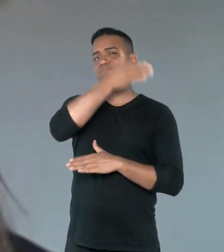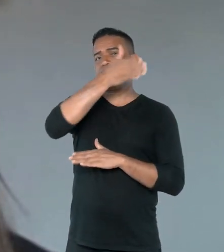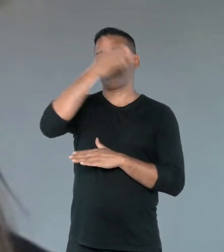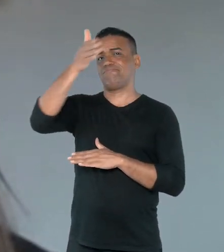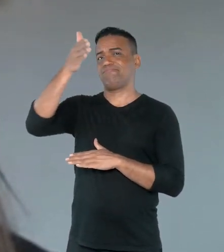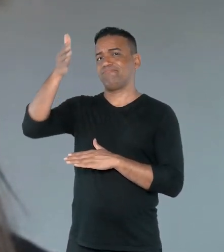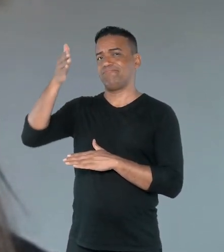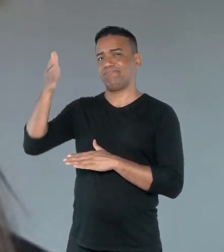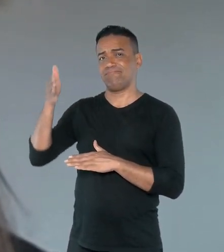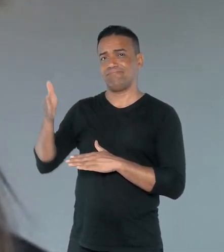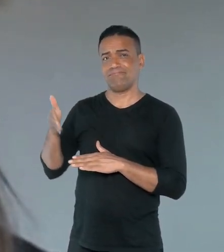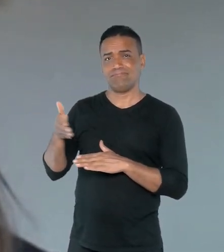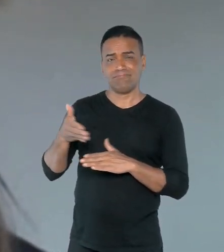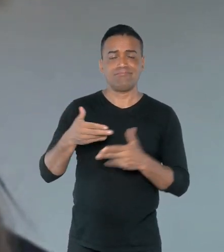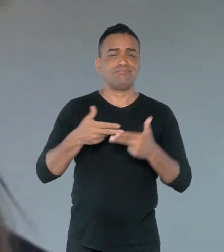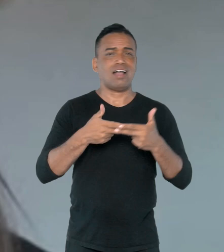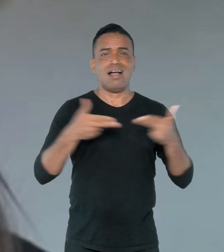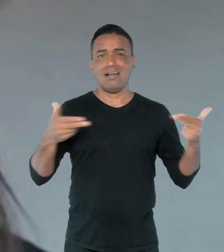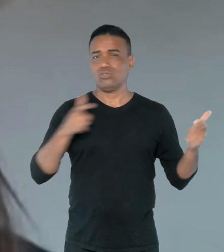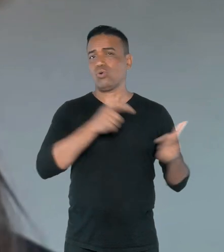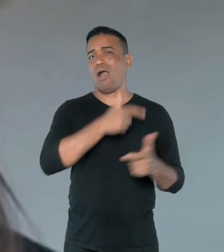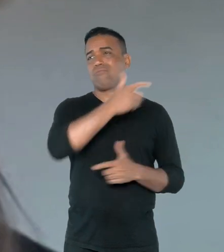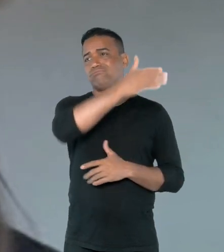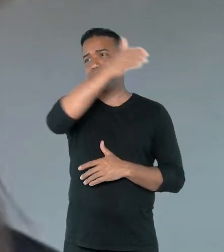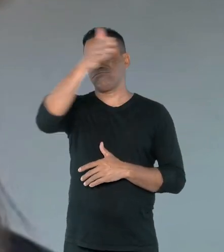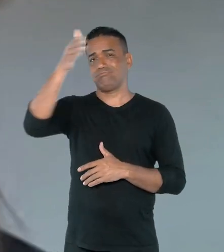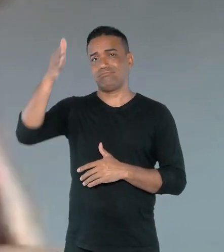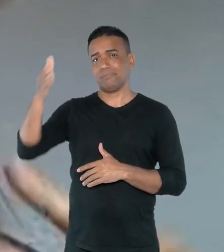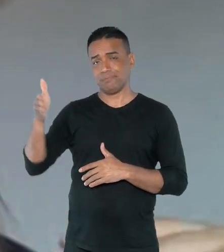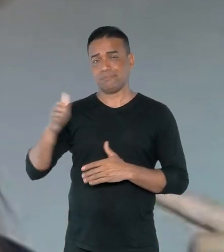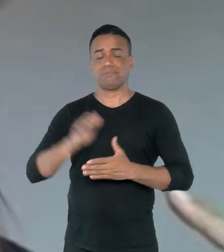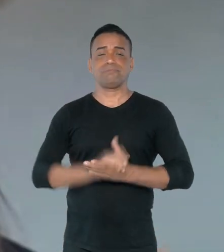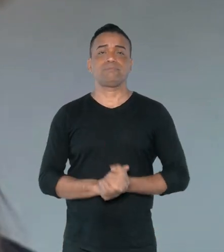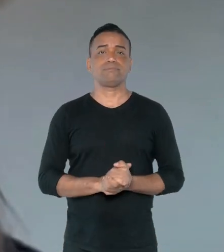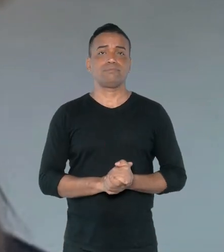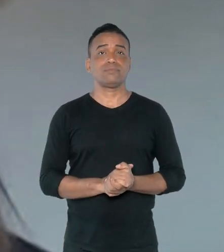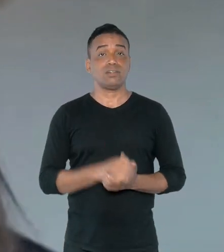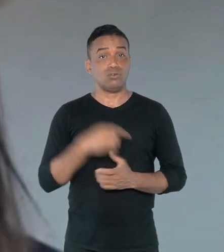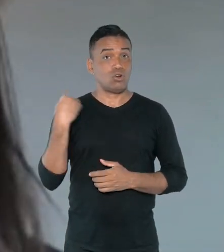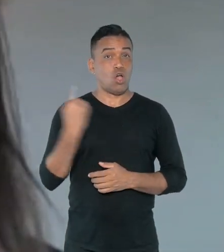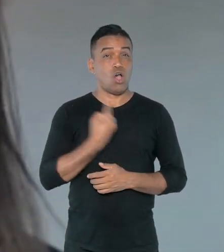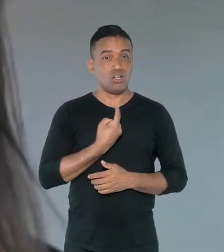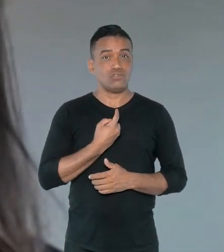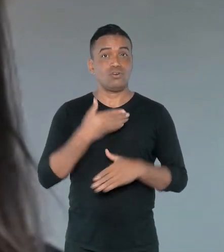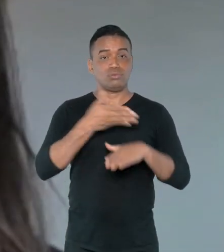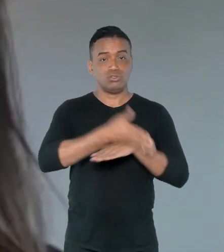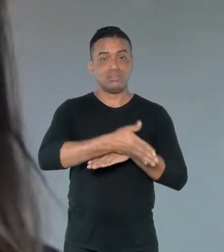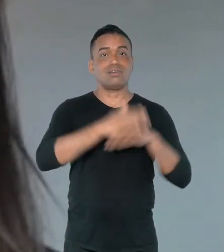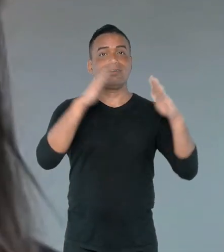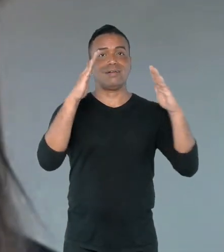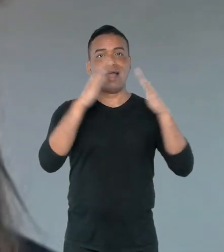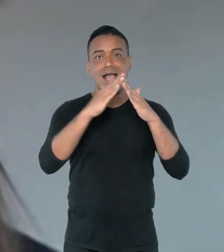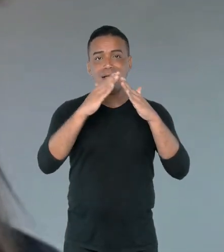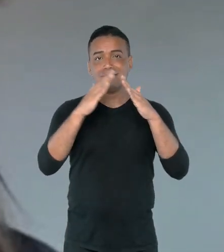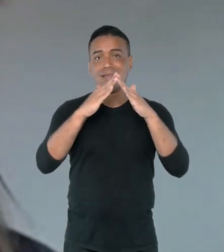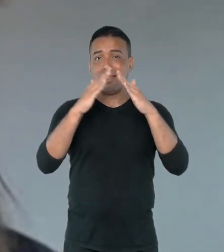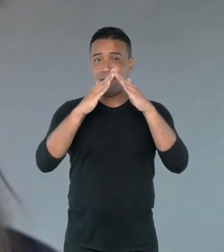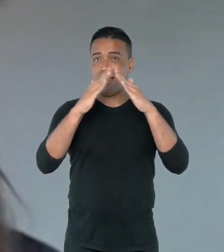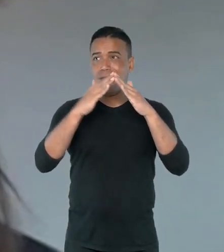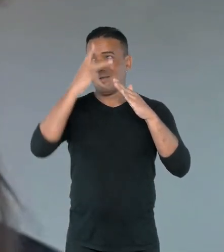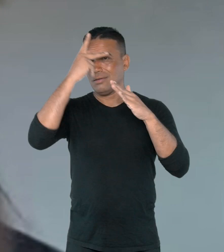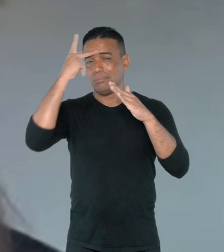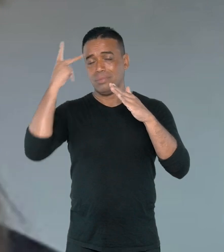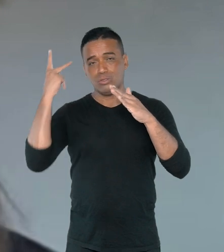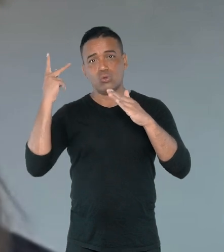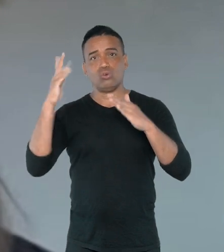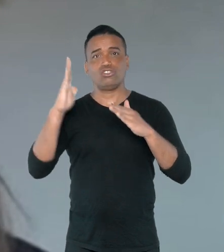os distritos de Antônio Pereira, Palmital. Então, nós fomos na casa de pessoas que